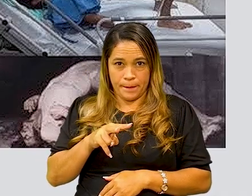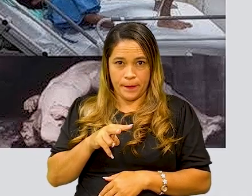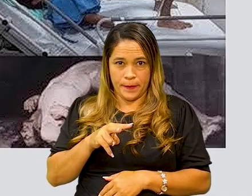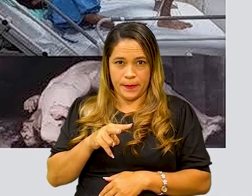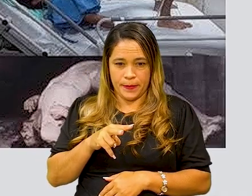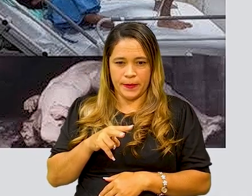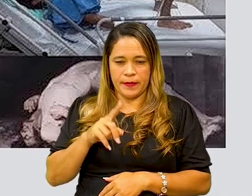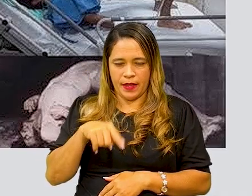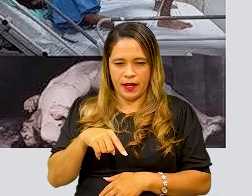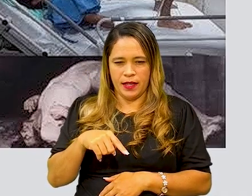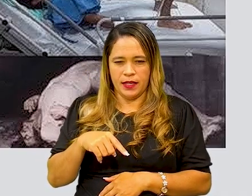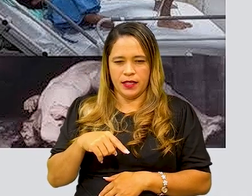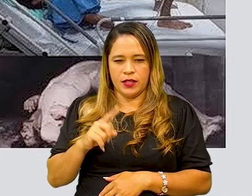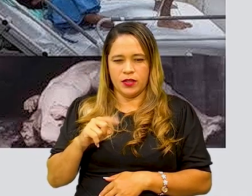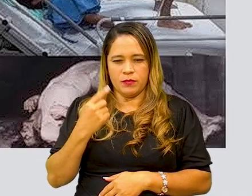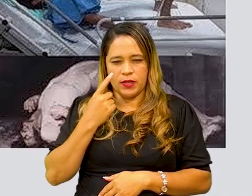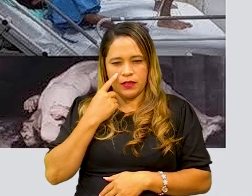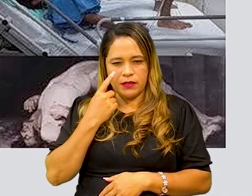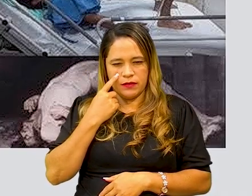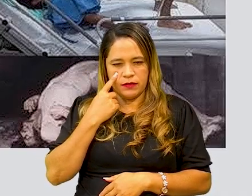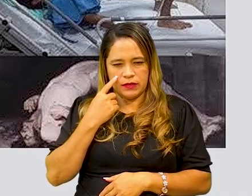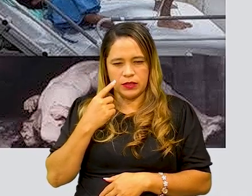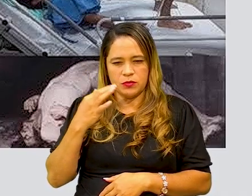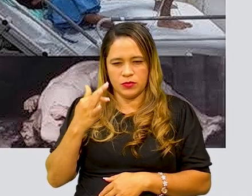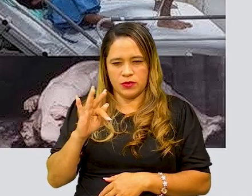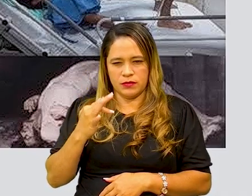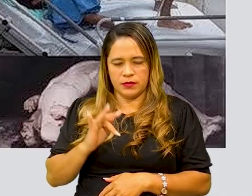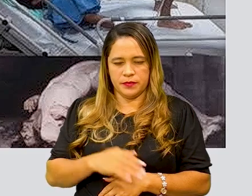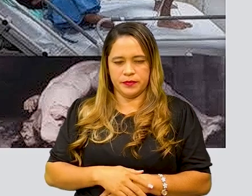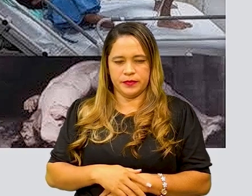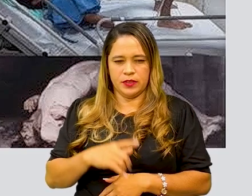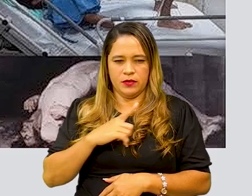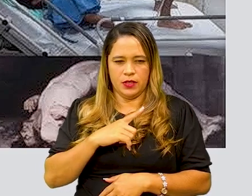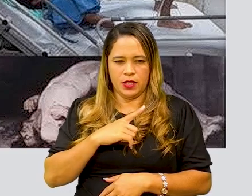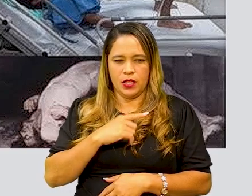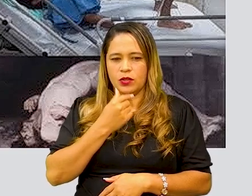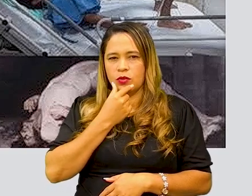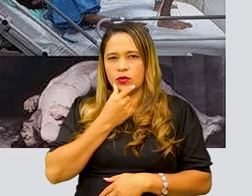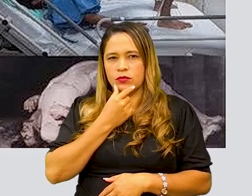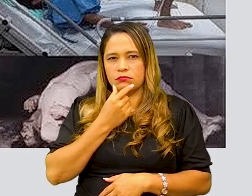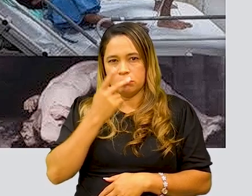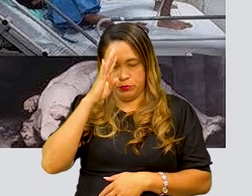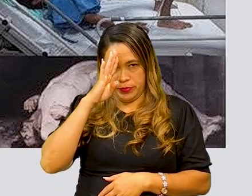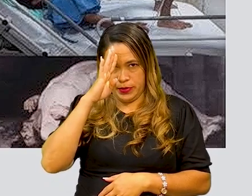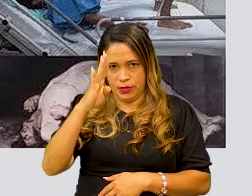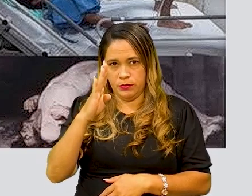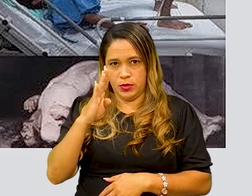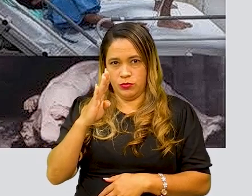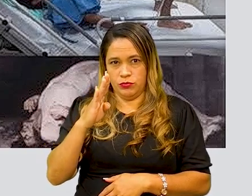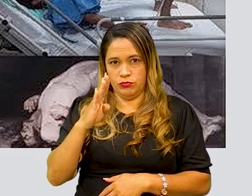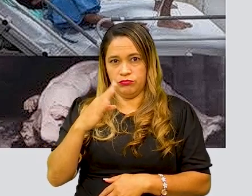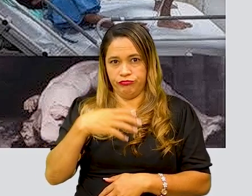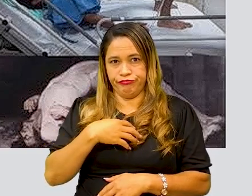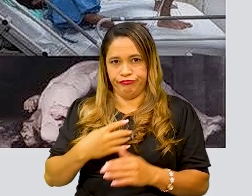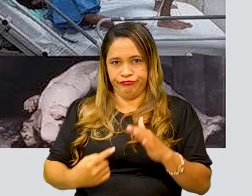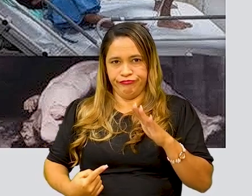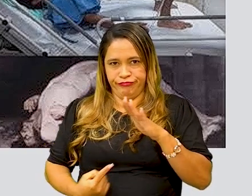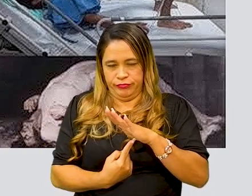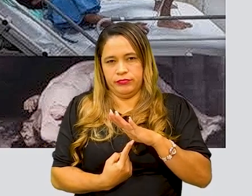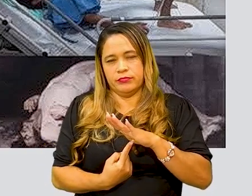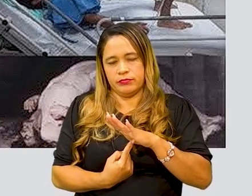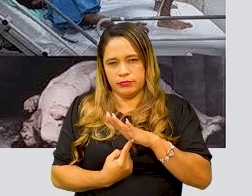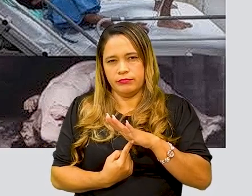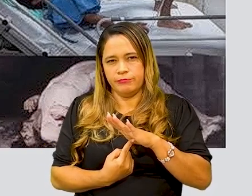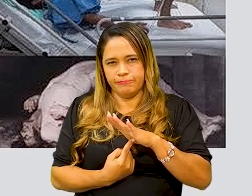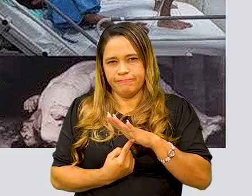são os sintomas que a gente mais vê relacionado com o tétano. Eu tenho aqui o caso, então, da principal forma de transmissão, que é através de